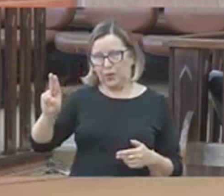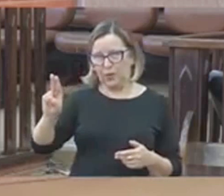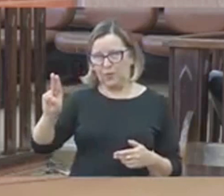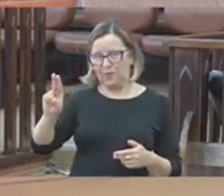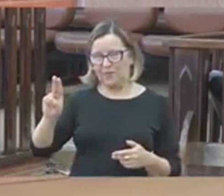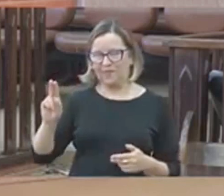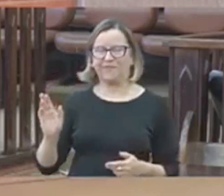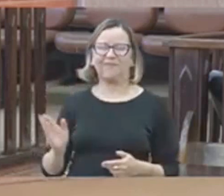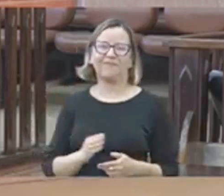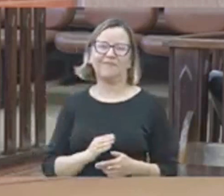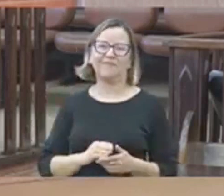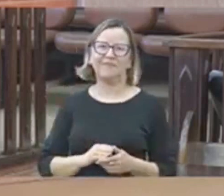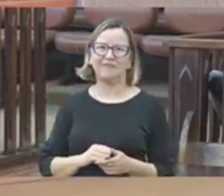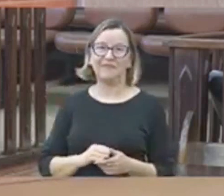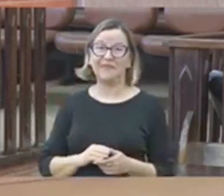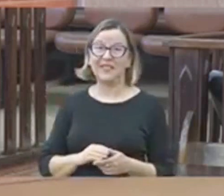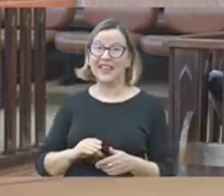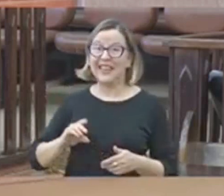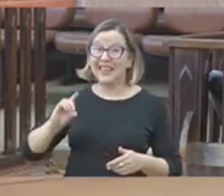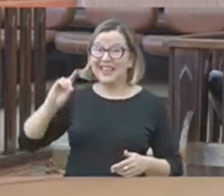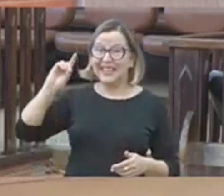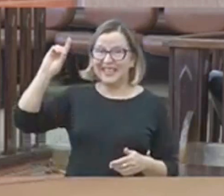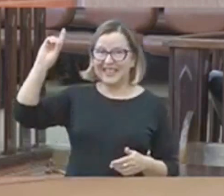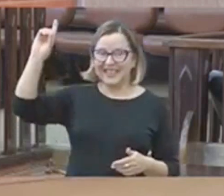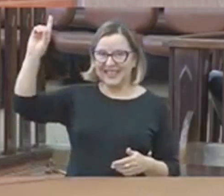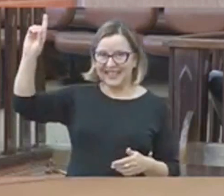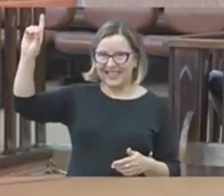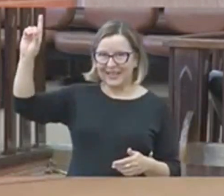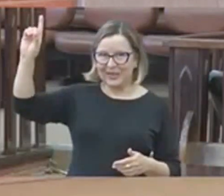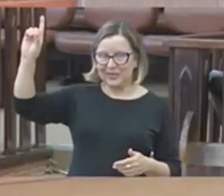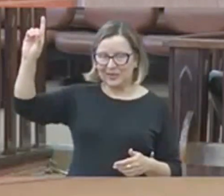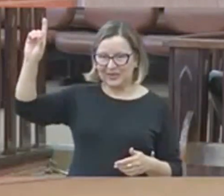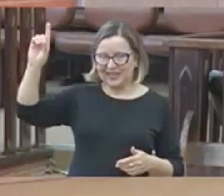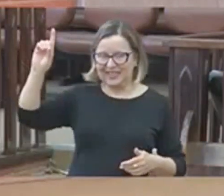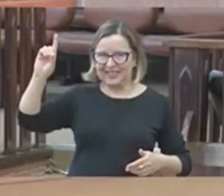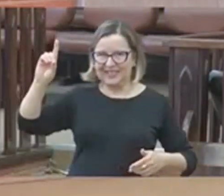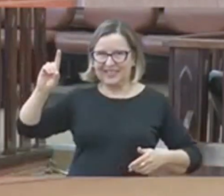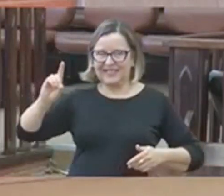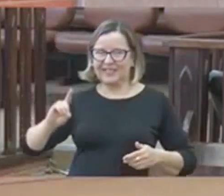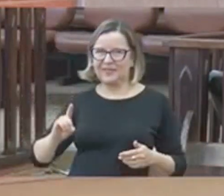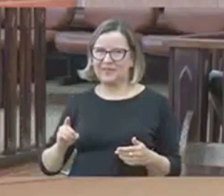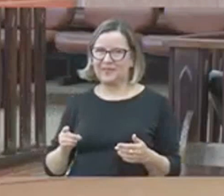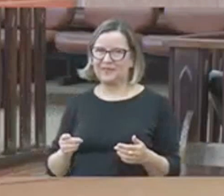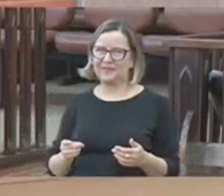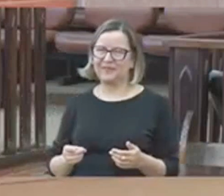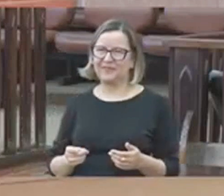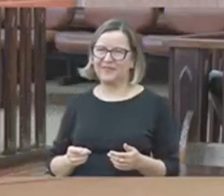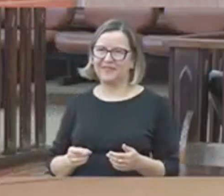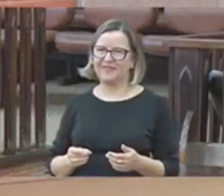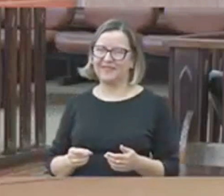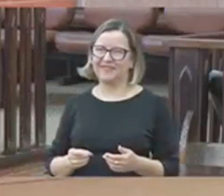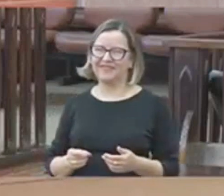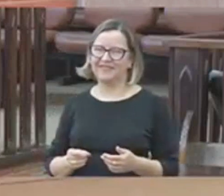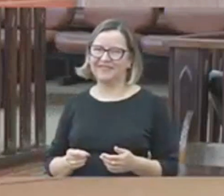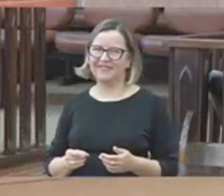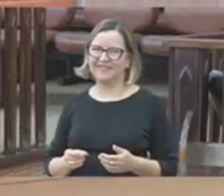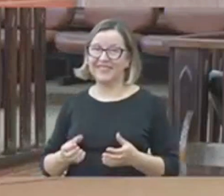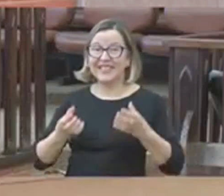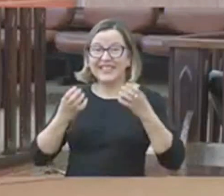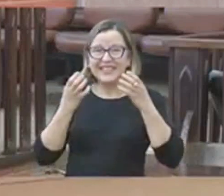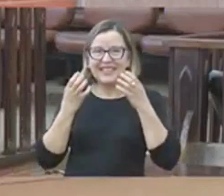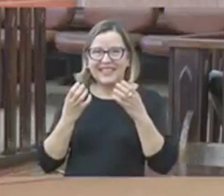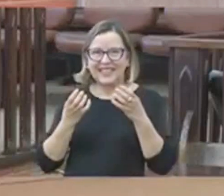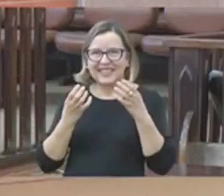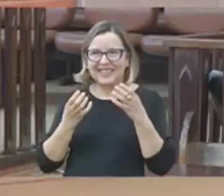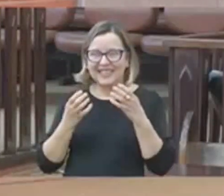eternidade resolveu focalizar a sua criatividade, a